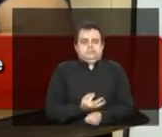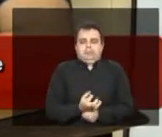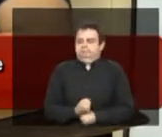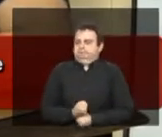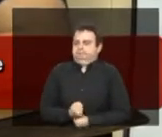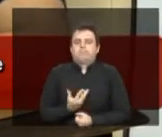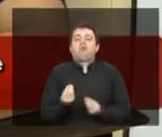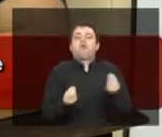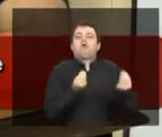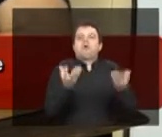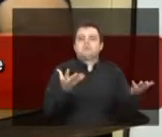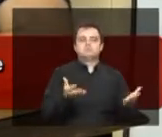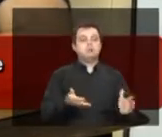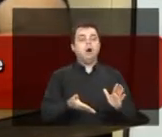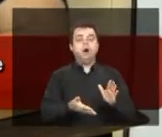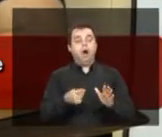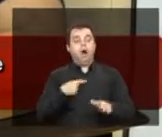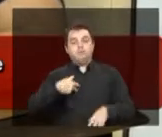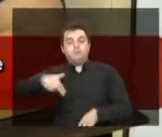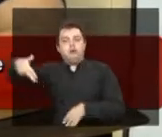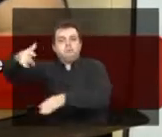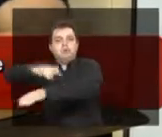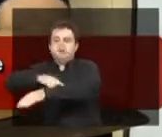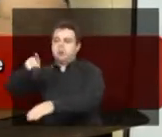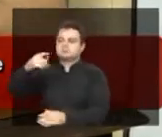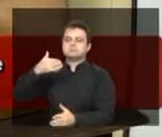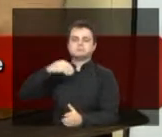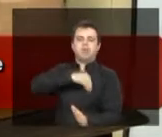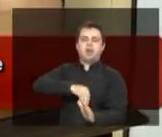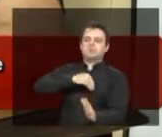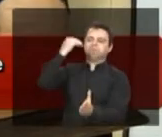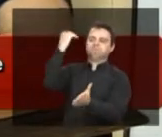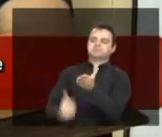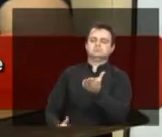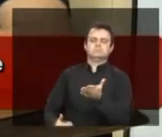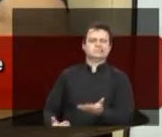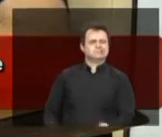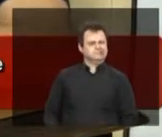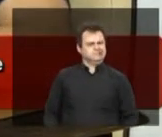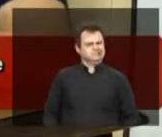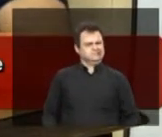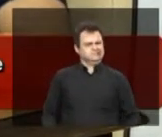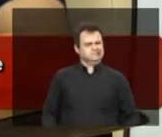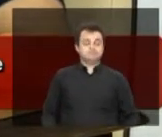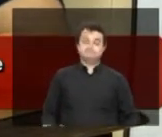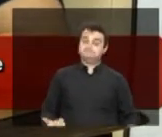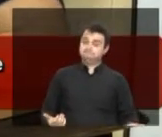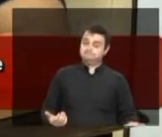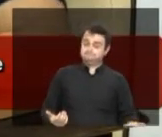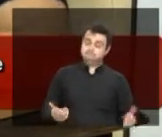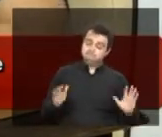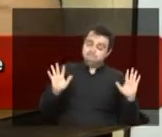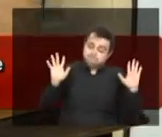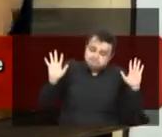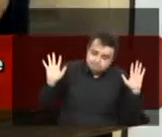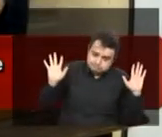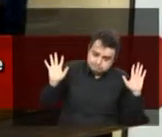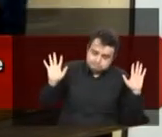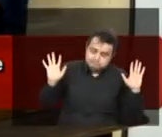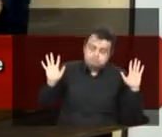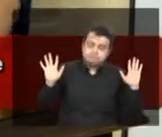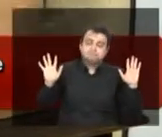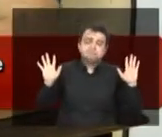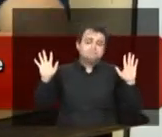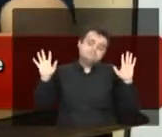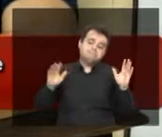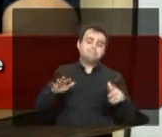ir para o banheiro, se ele sair, já vai descontar do salário. Tudo bem, a pessoa ela vai deixar esse